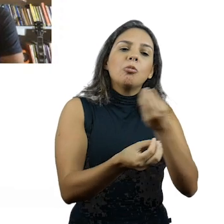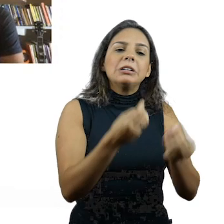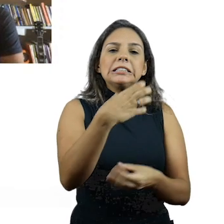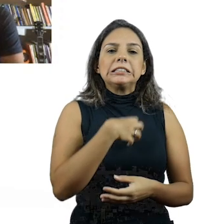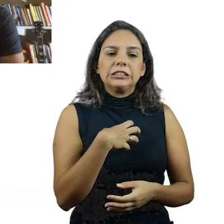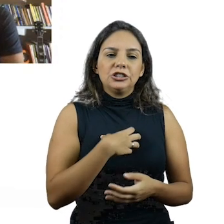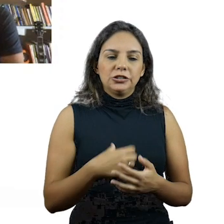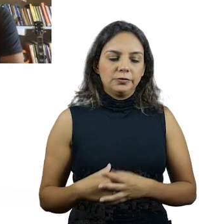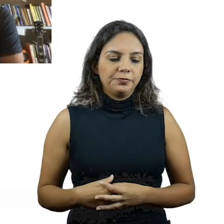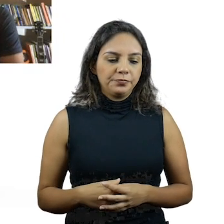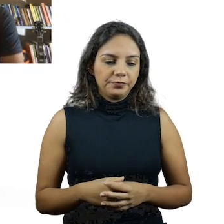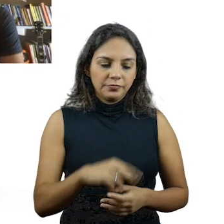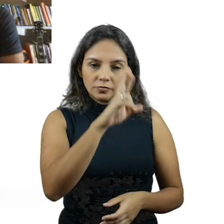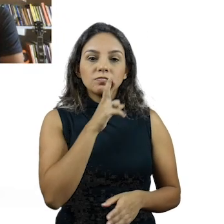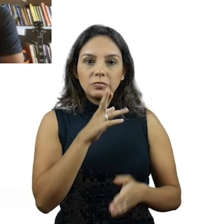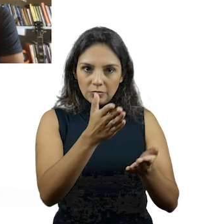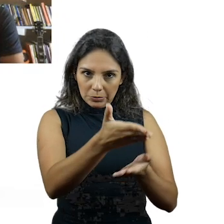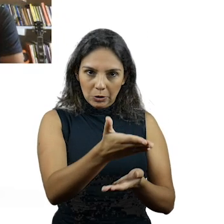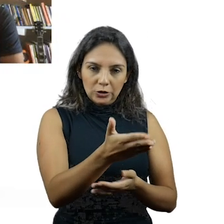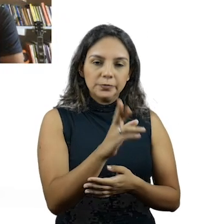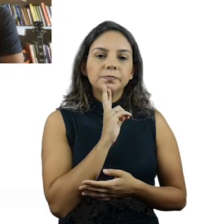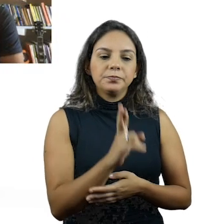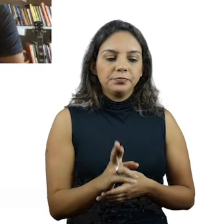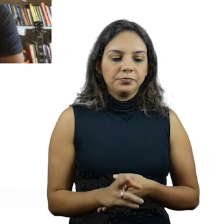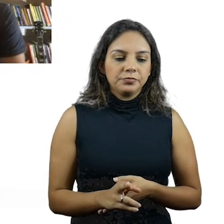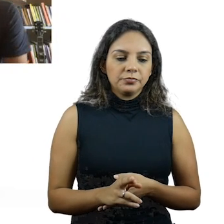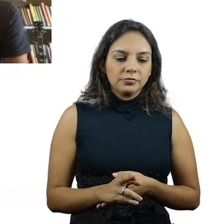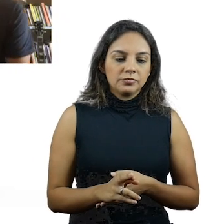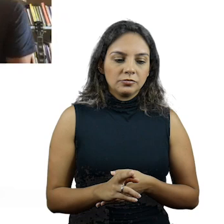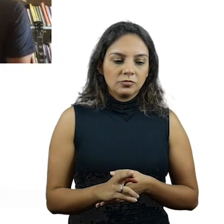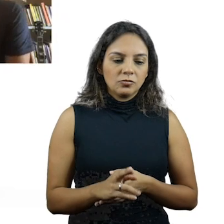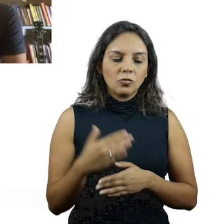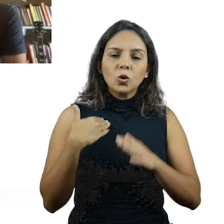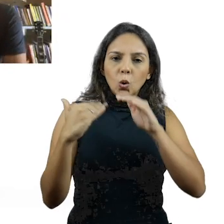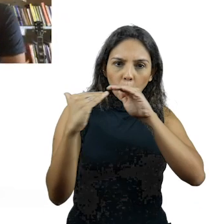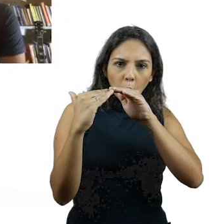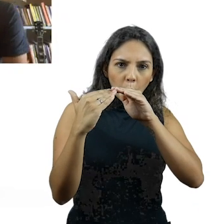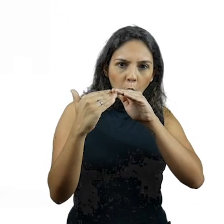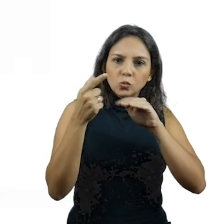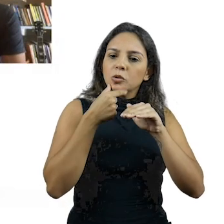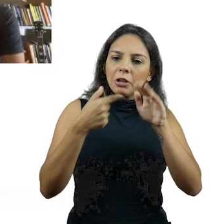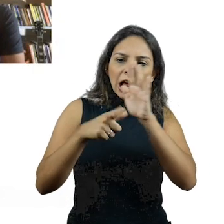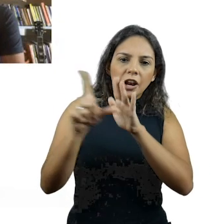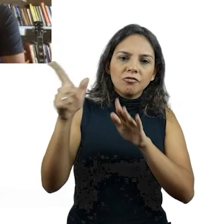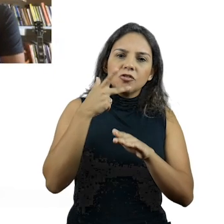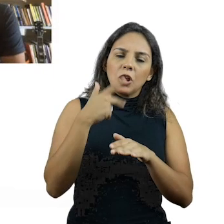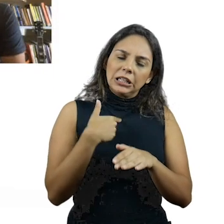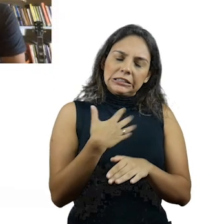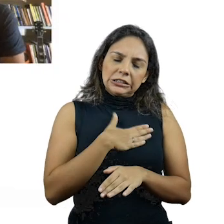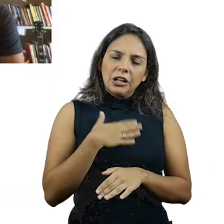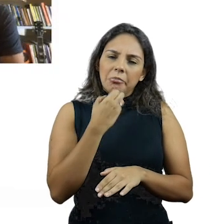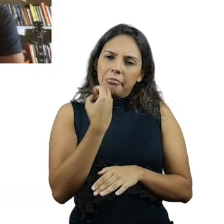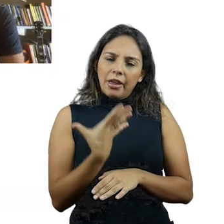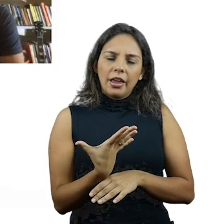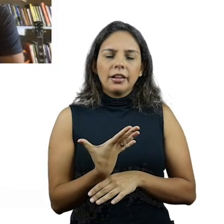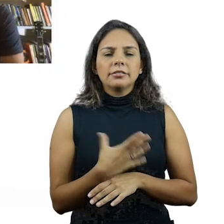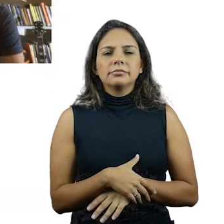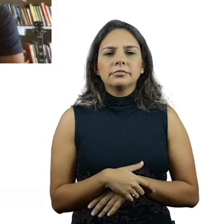sentindo? Olha, eu concordo plenamente com o que o Tony disse, e eu estou me sentindo bem, sabe? Assim,